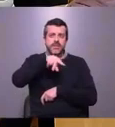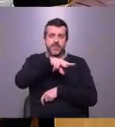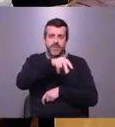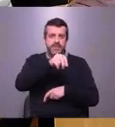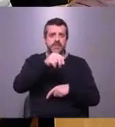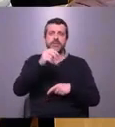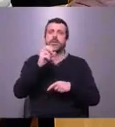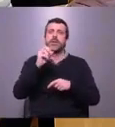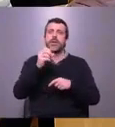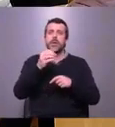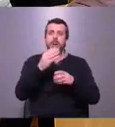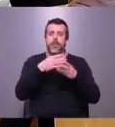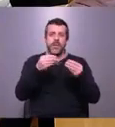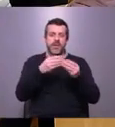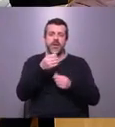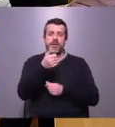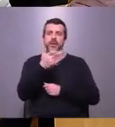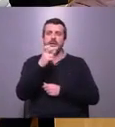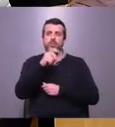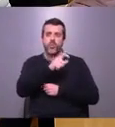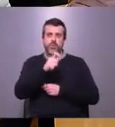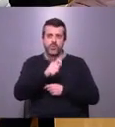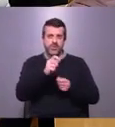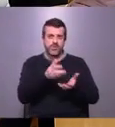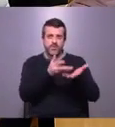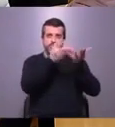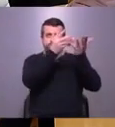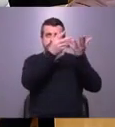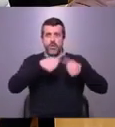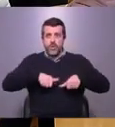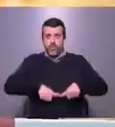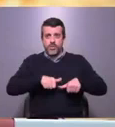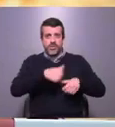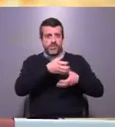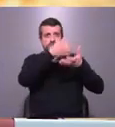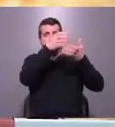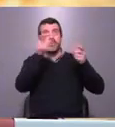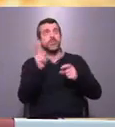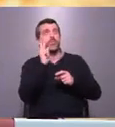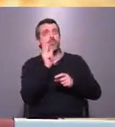por Moisés, ficavam curados. Isto é, a serpente que era símbolo de